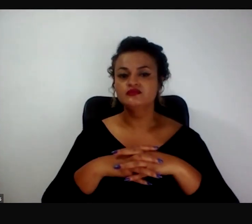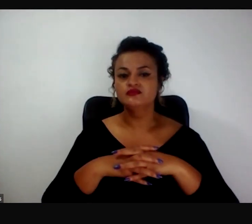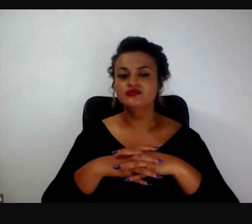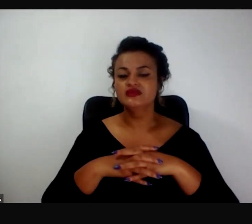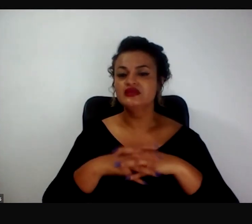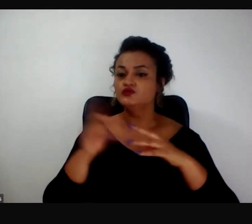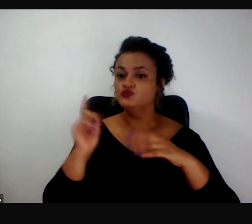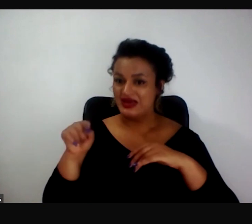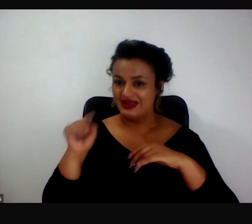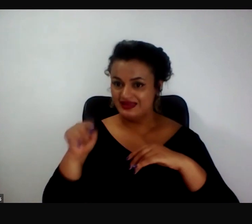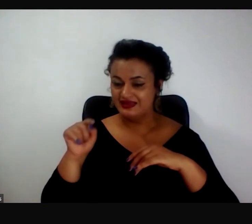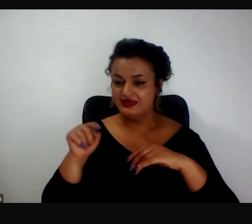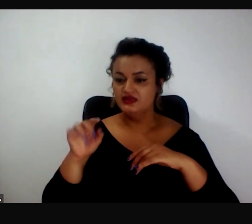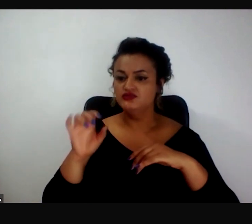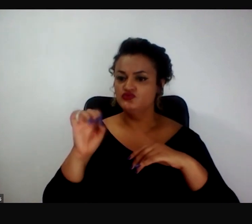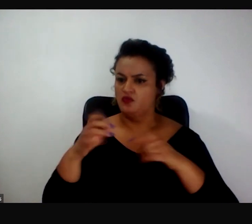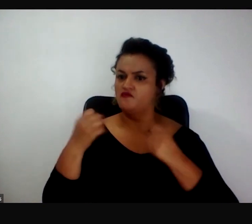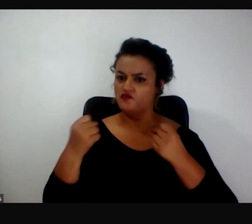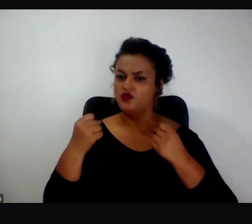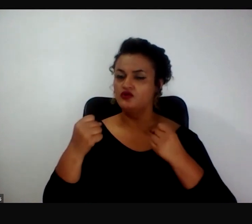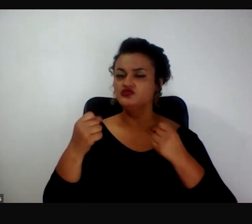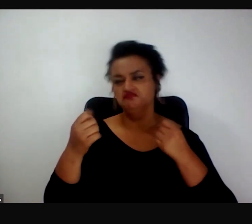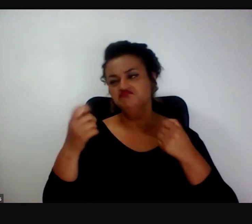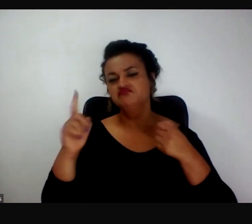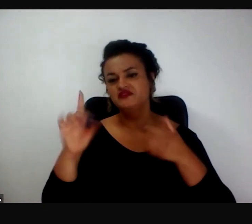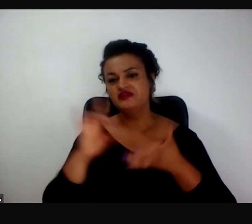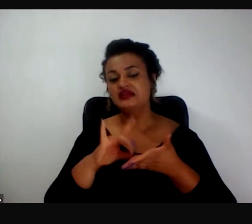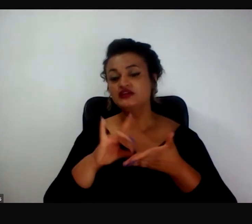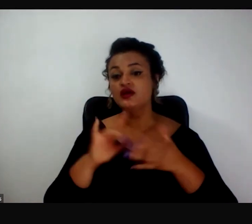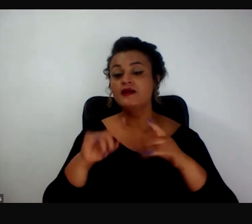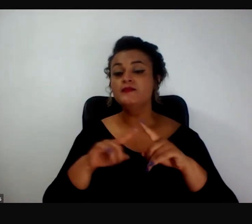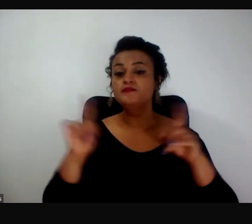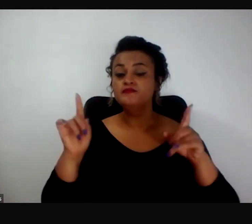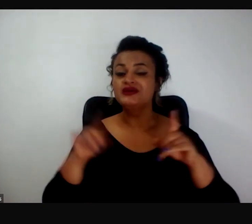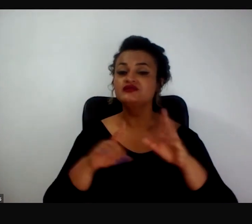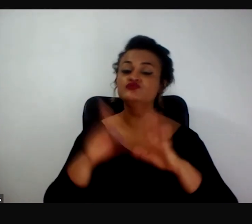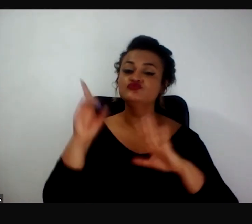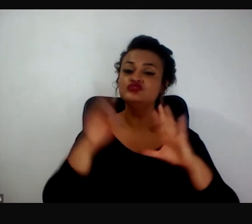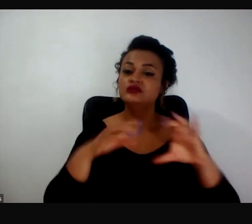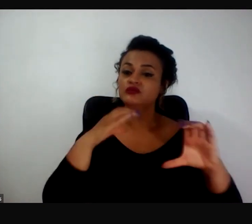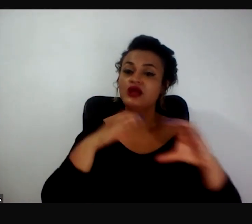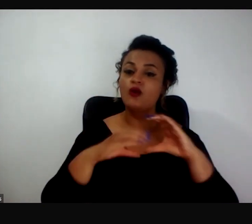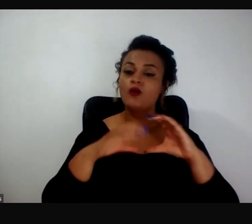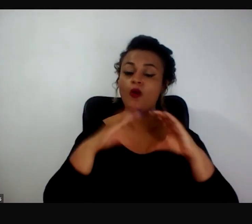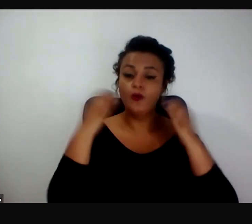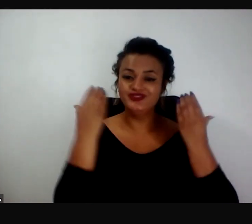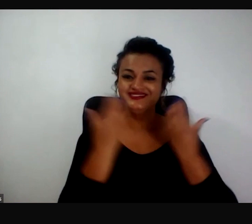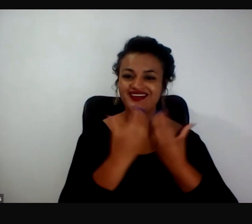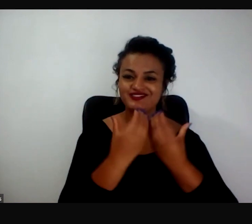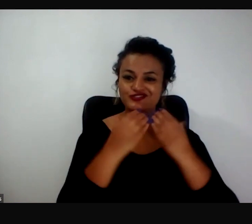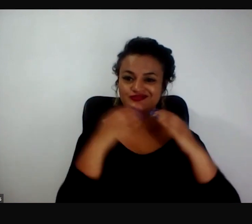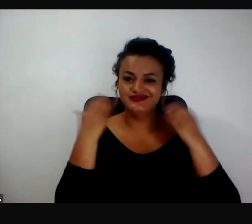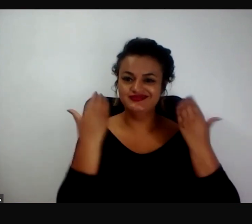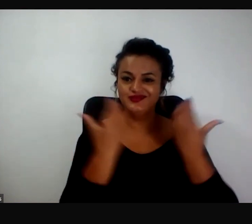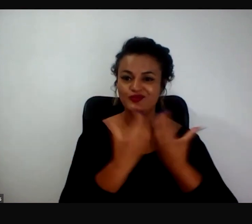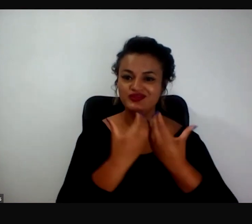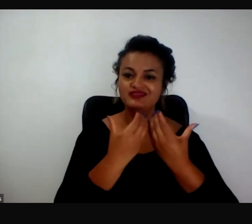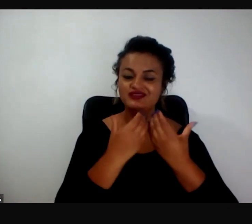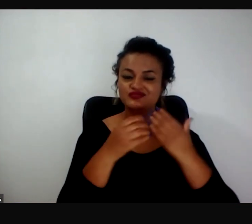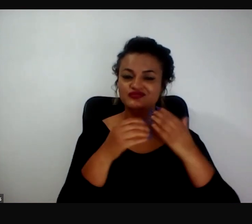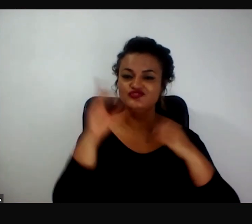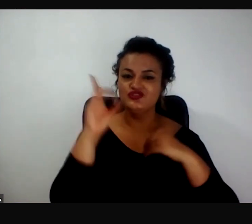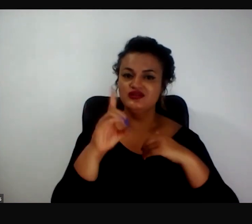só pela força de Estrasburgo, mas também pela força do direito comunitário, né? Do Tribunal